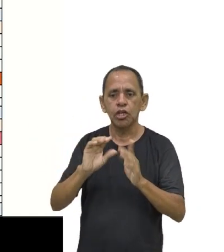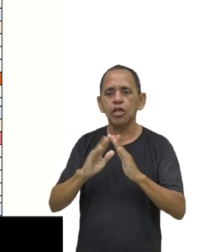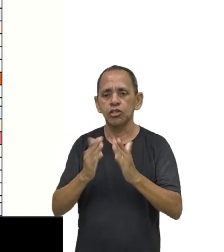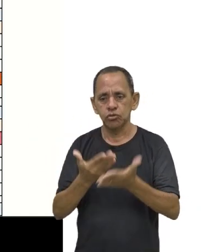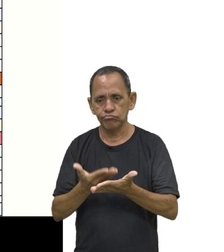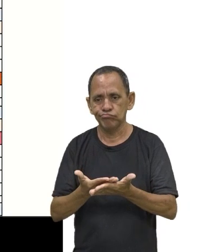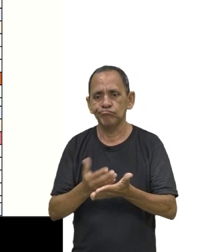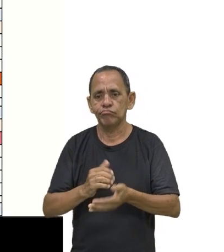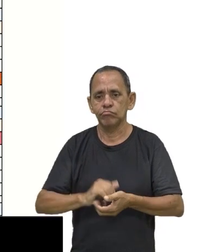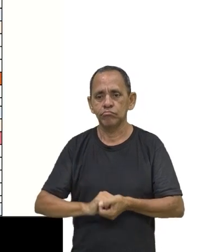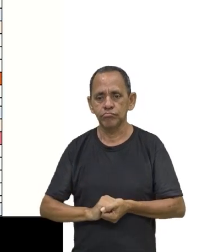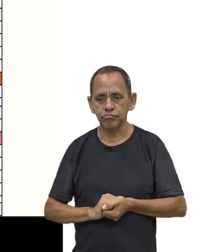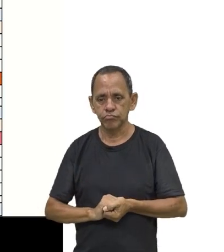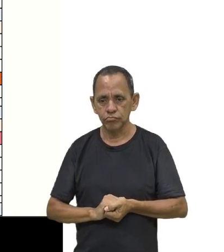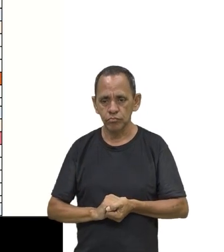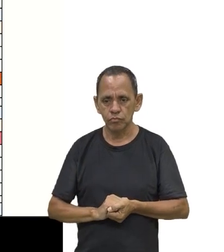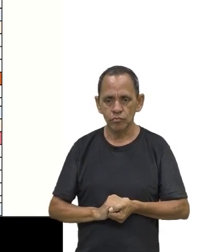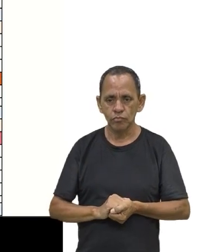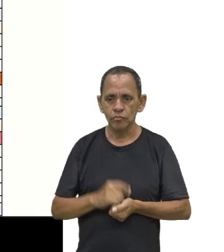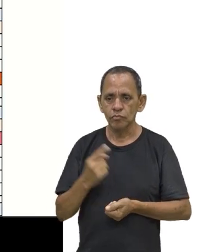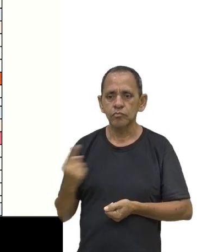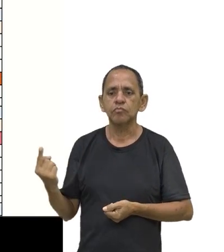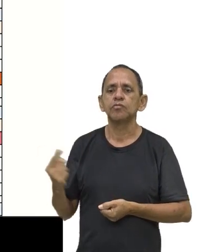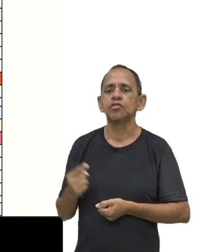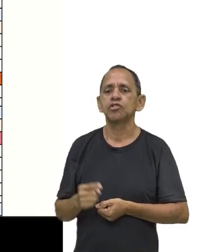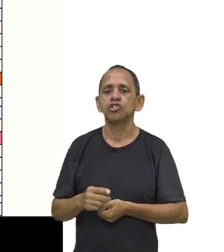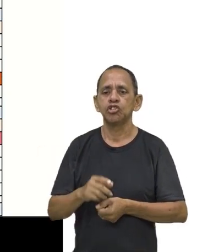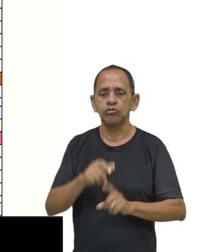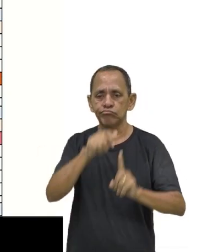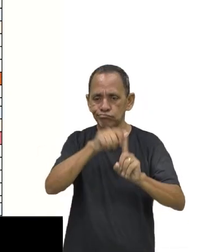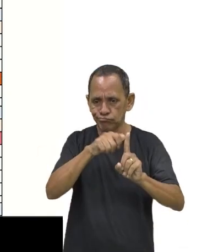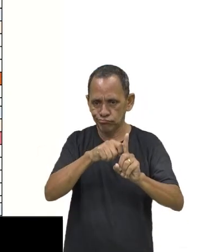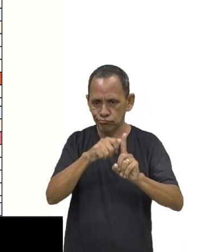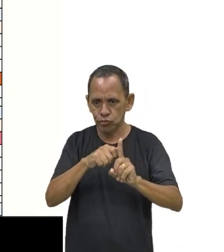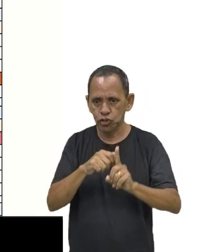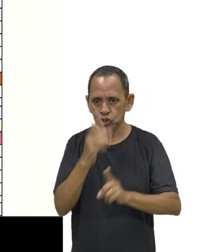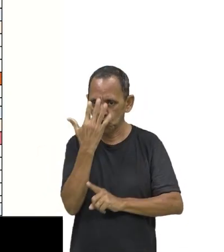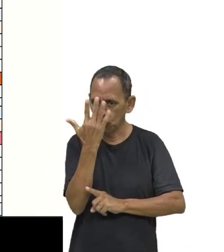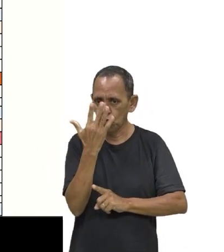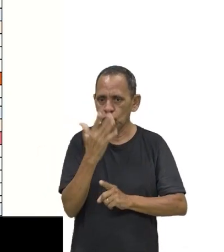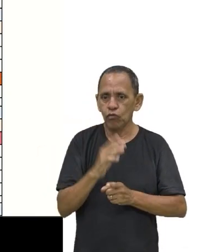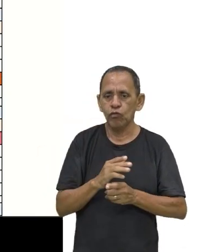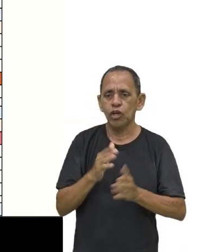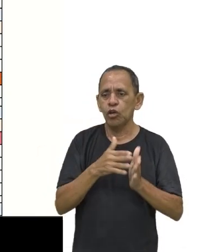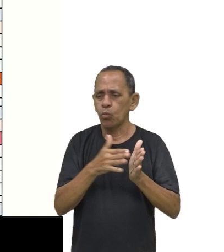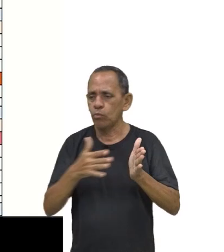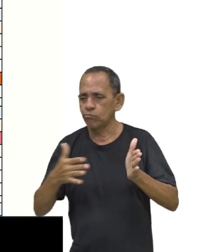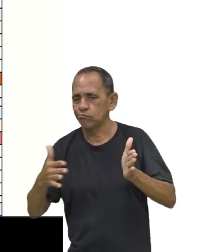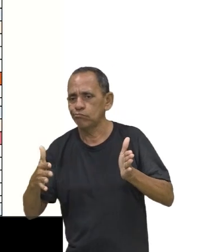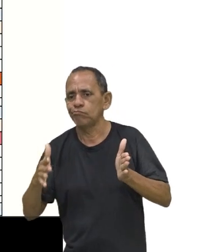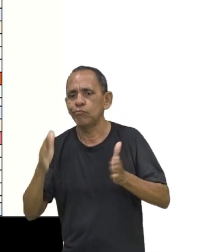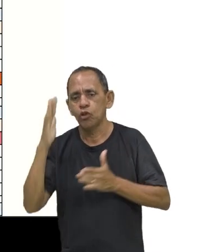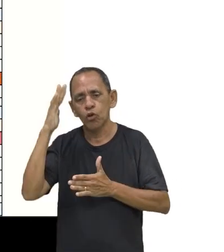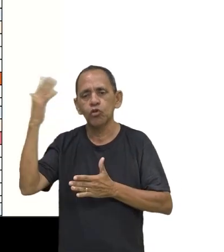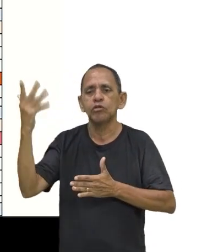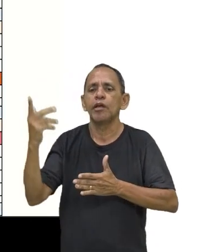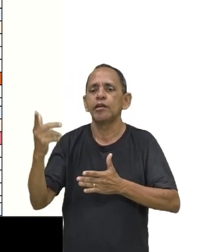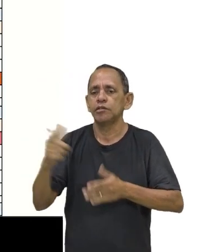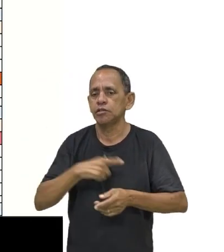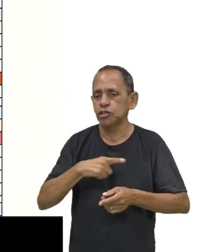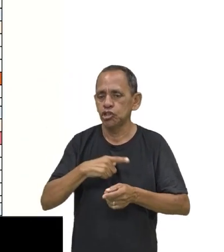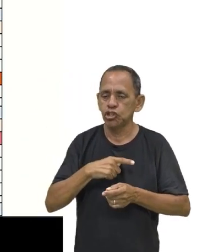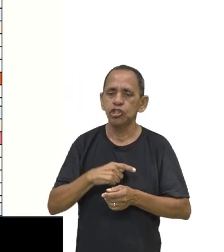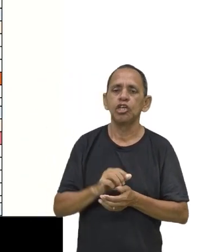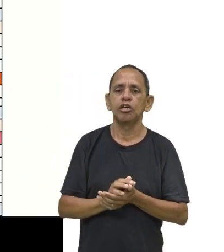mês de fevereiro a indicação da jornada pedagógica, o período que ela acontece. A gente tem o ano escolar, que ele vai